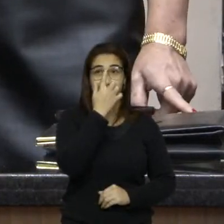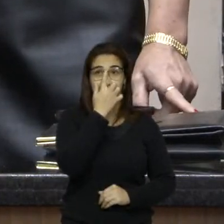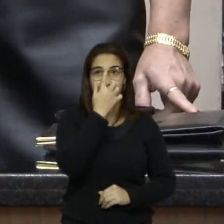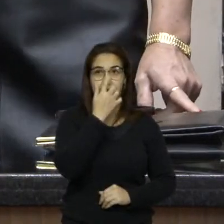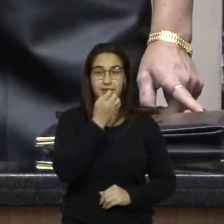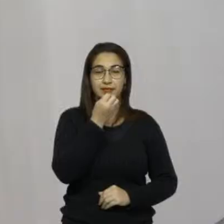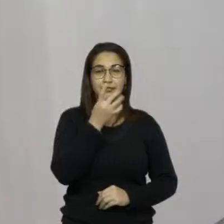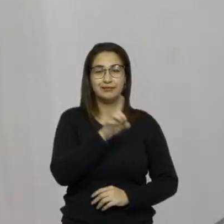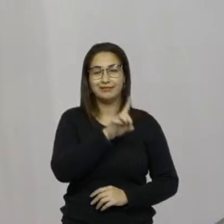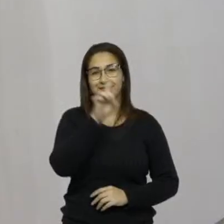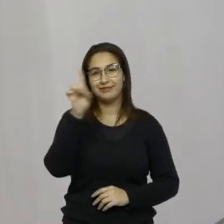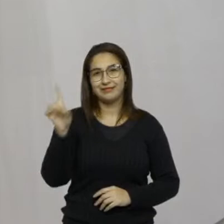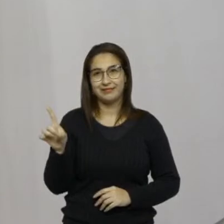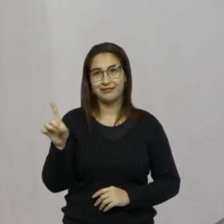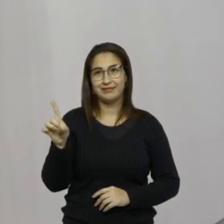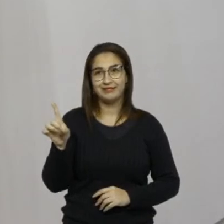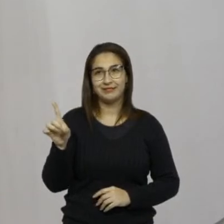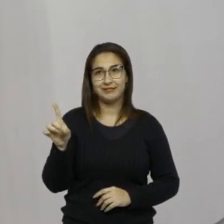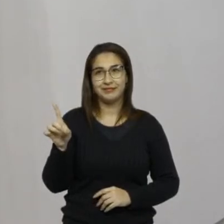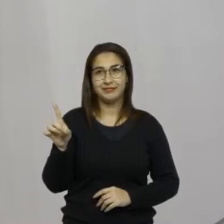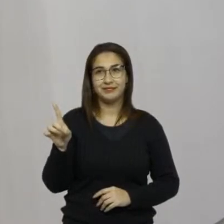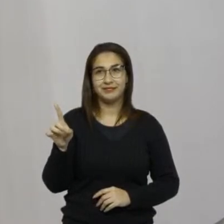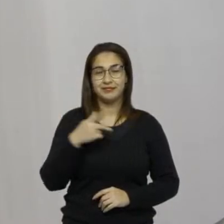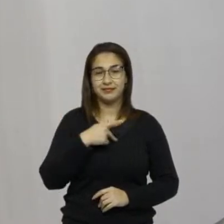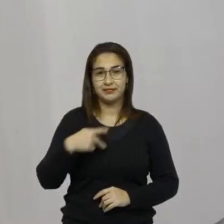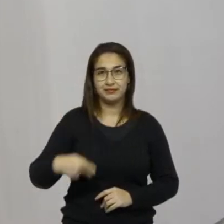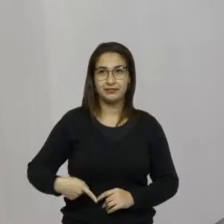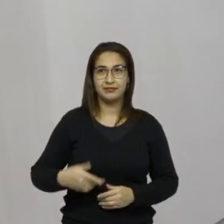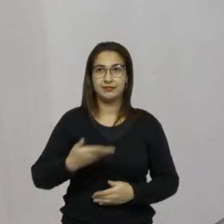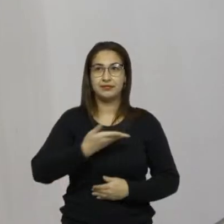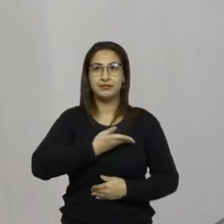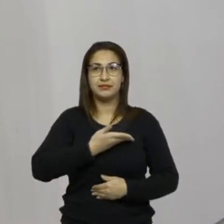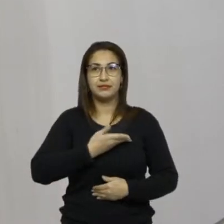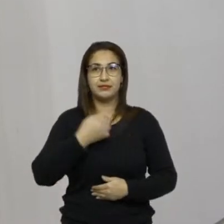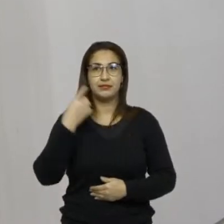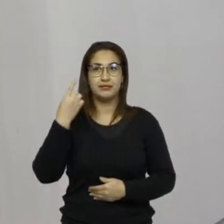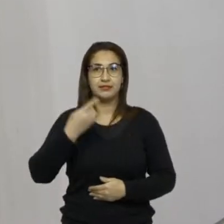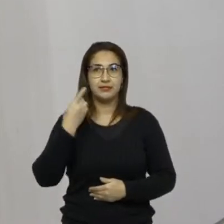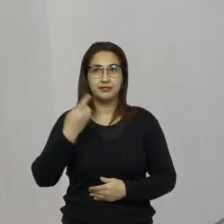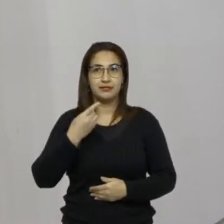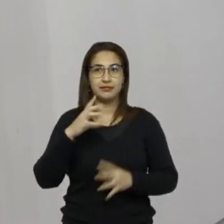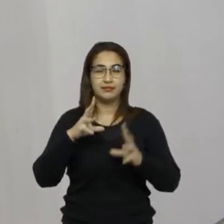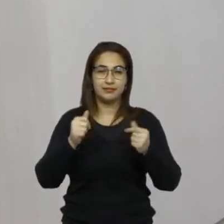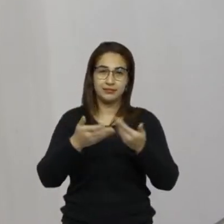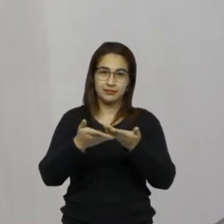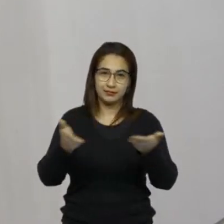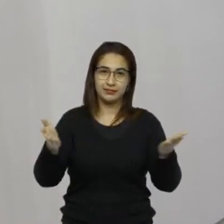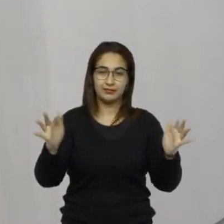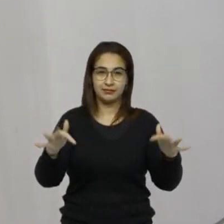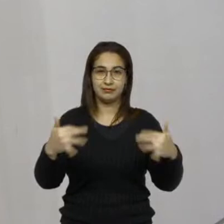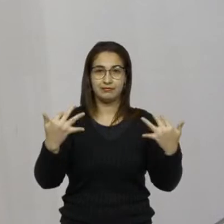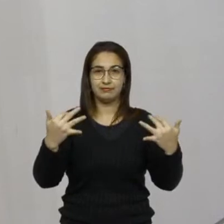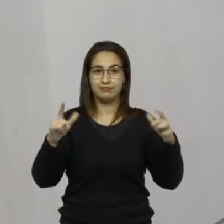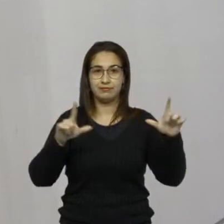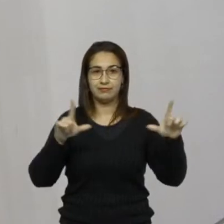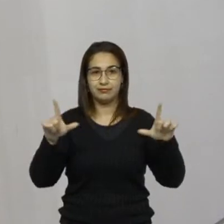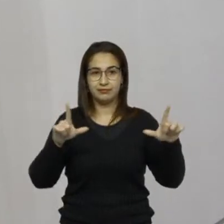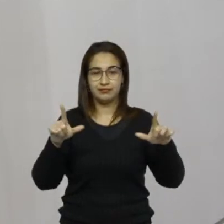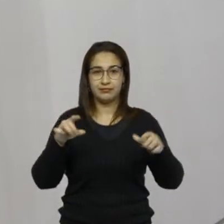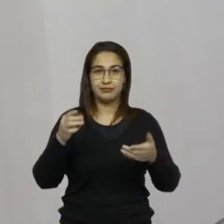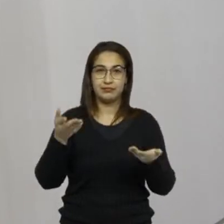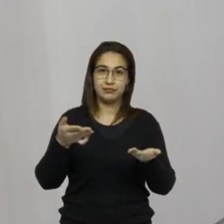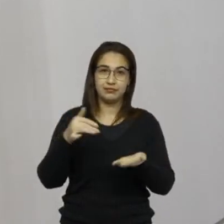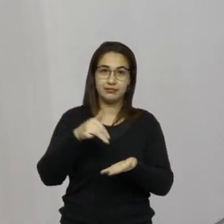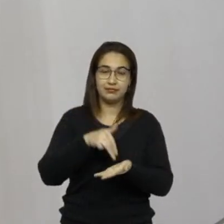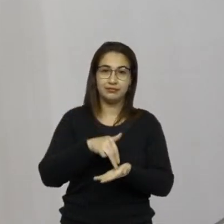Bom dia, senhor presidente, bom dia, colegas deputados presentes, bom dia a todos que nos acompanham nessa manhã de